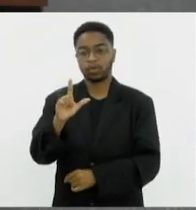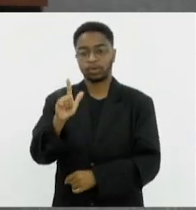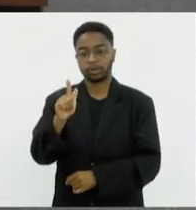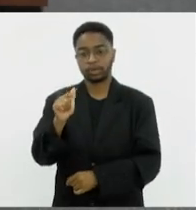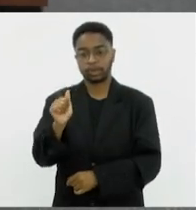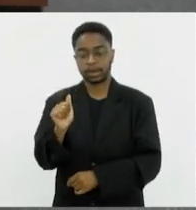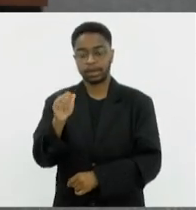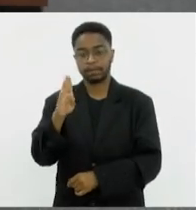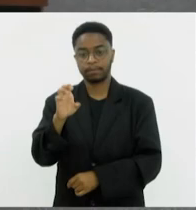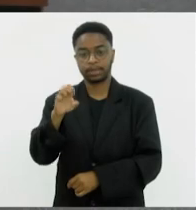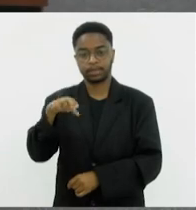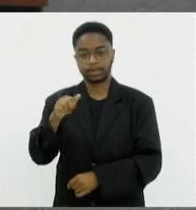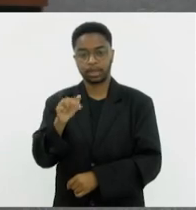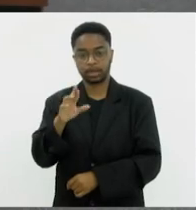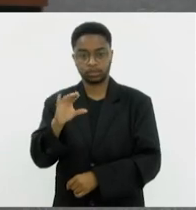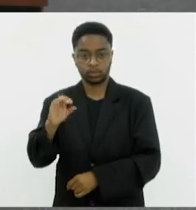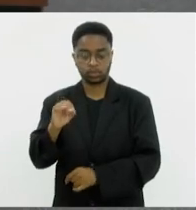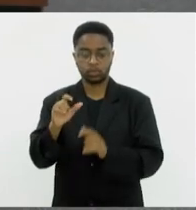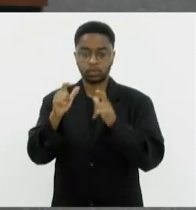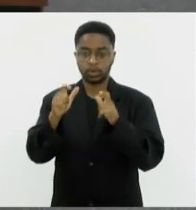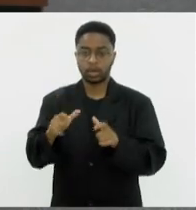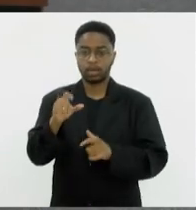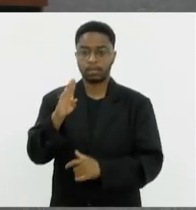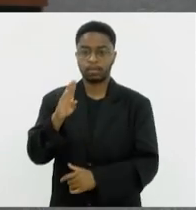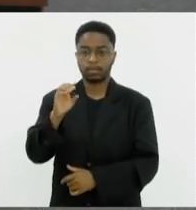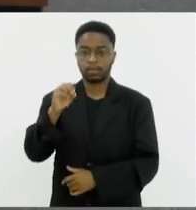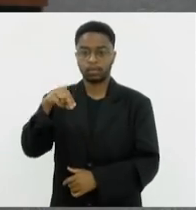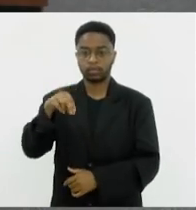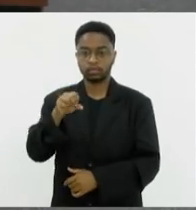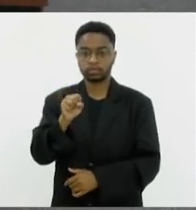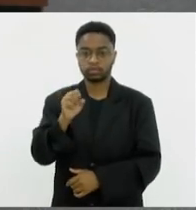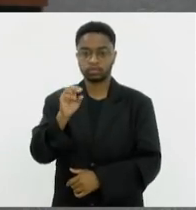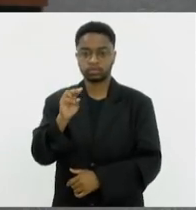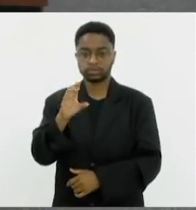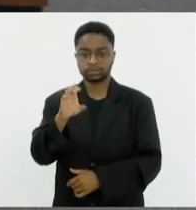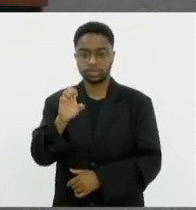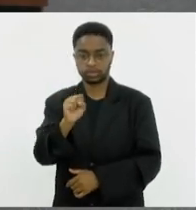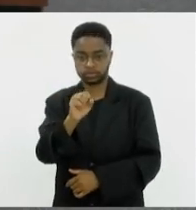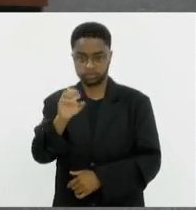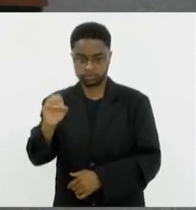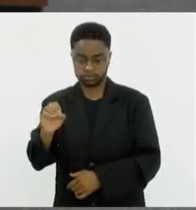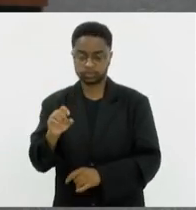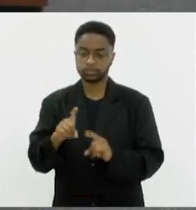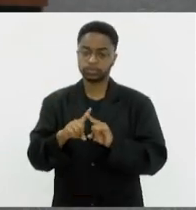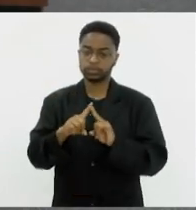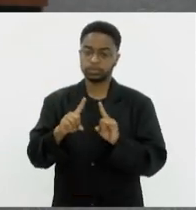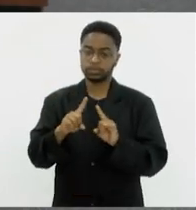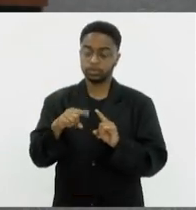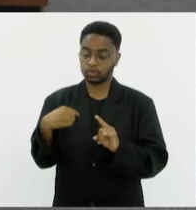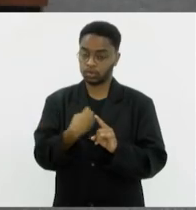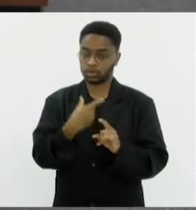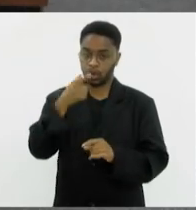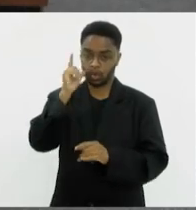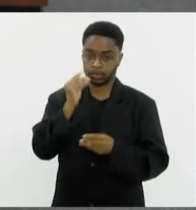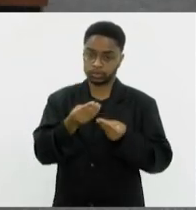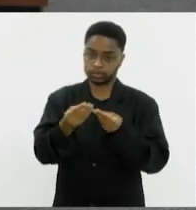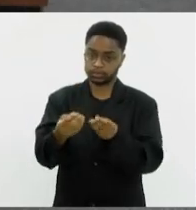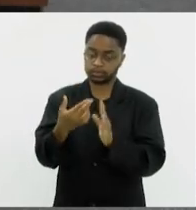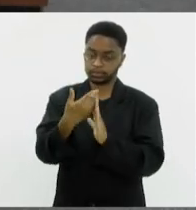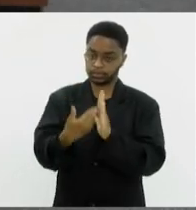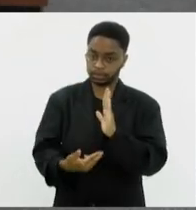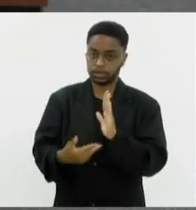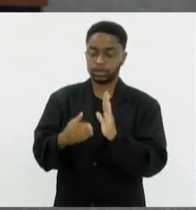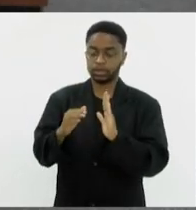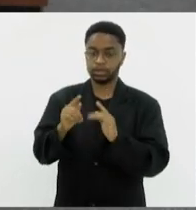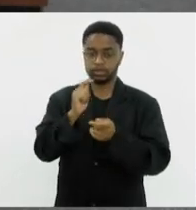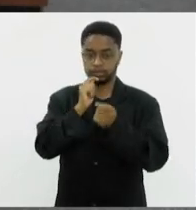que fica em Bom Sucesso, foi ontem onde inclusive a gente chegou a divulgar para a imprensa esse relatório. É uma escola que foi feita